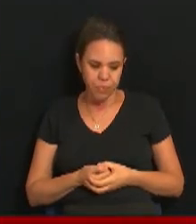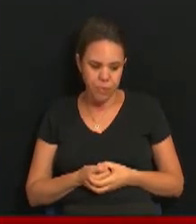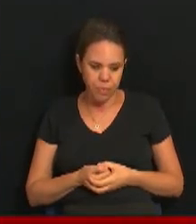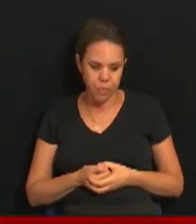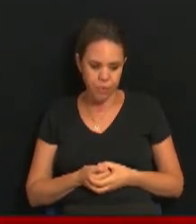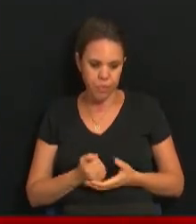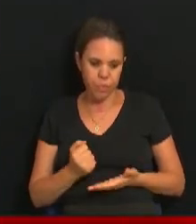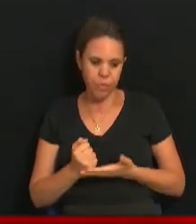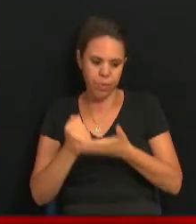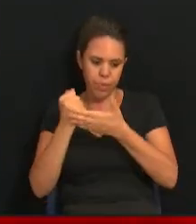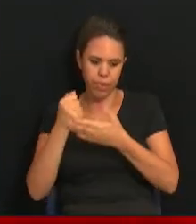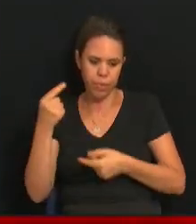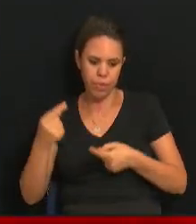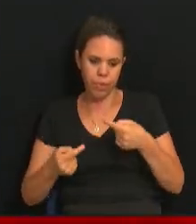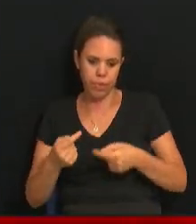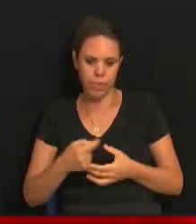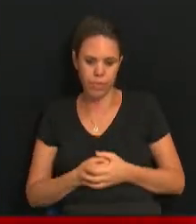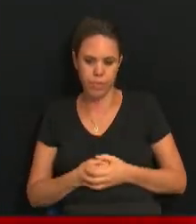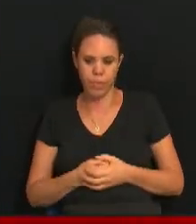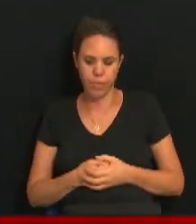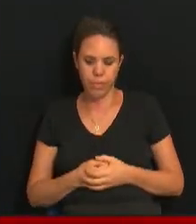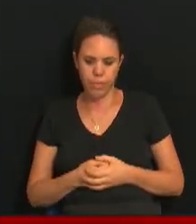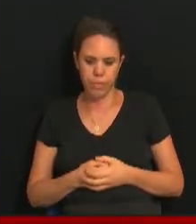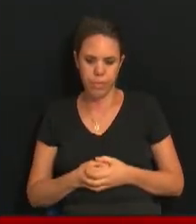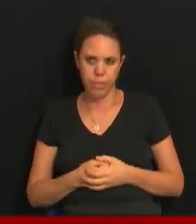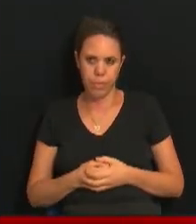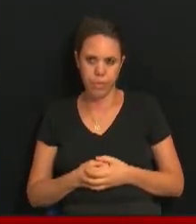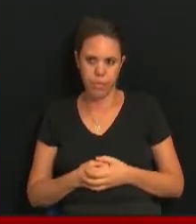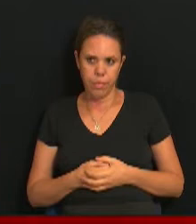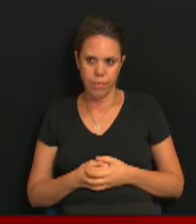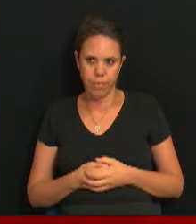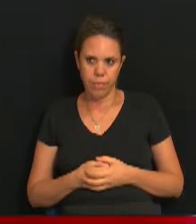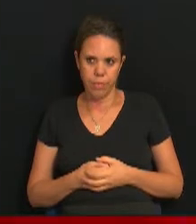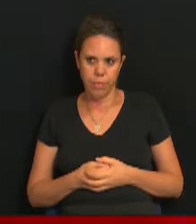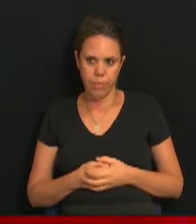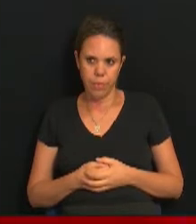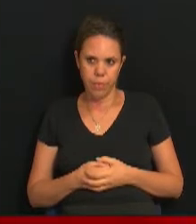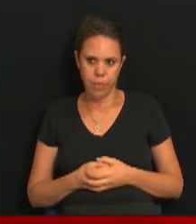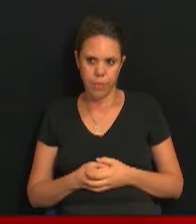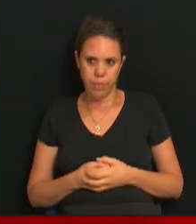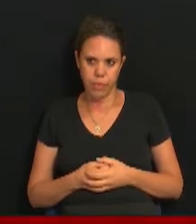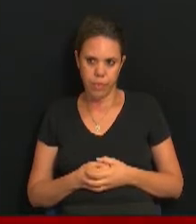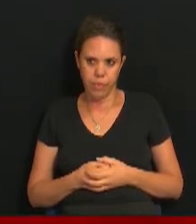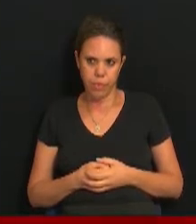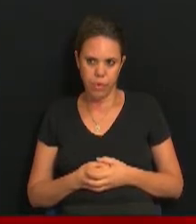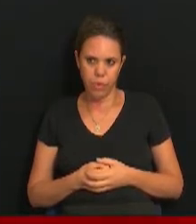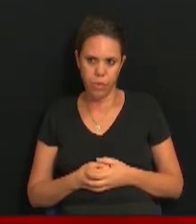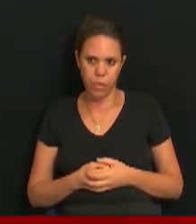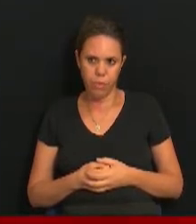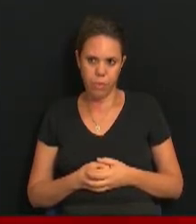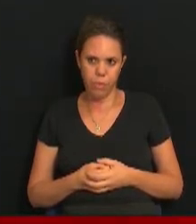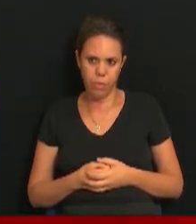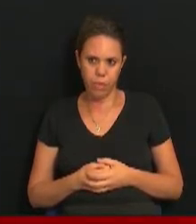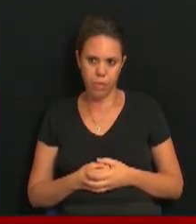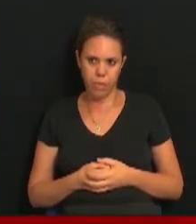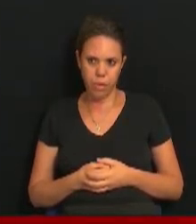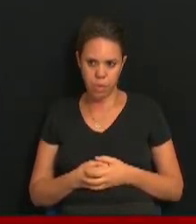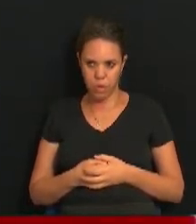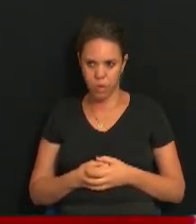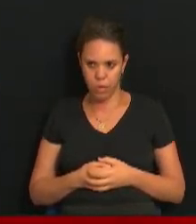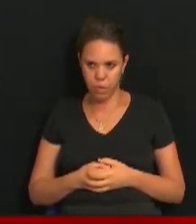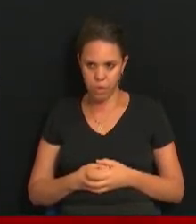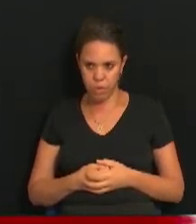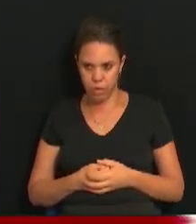ajudar nesse debate, né, colocar mais informações. Bem, nós então, a partir de toda